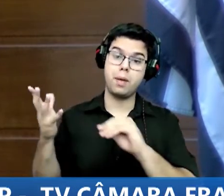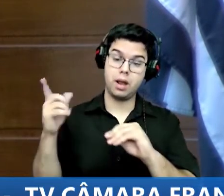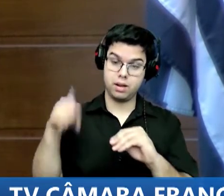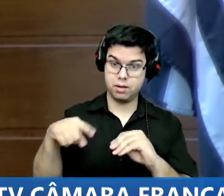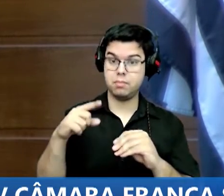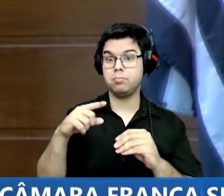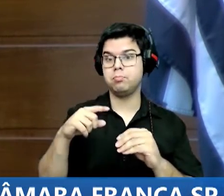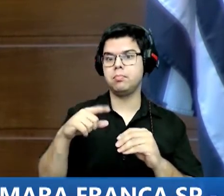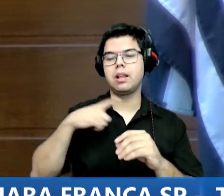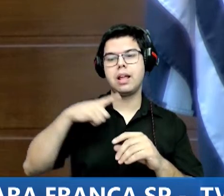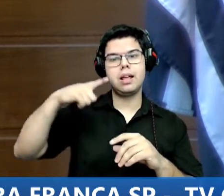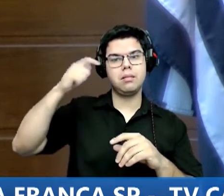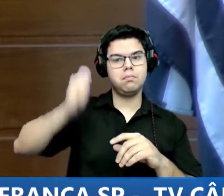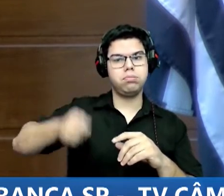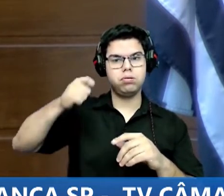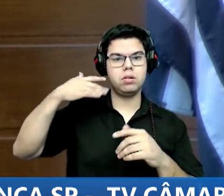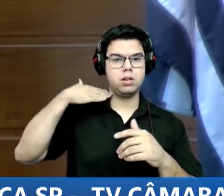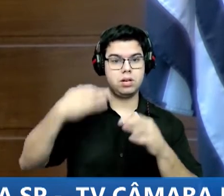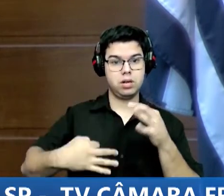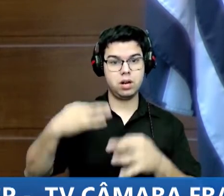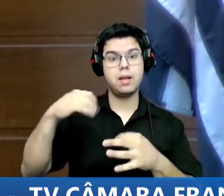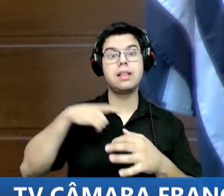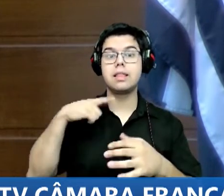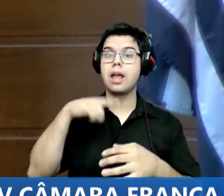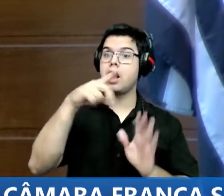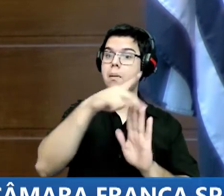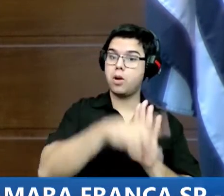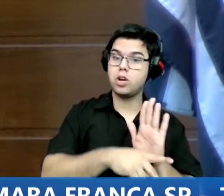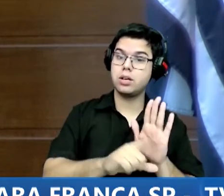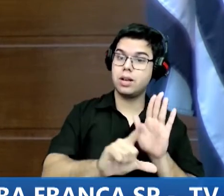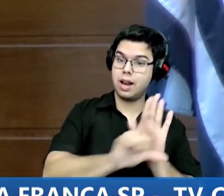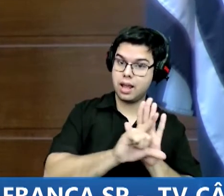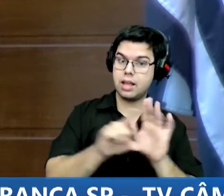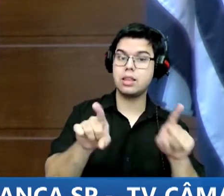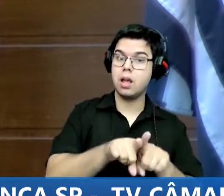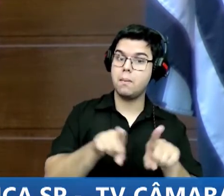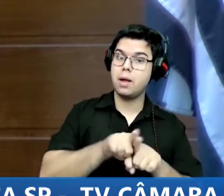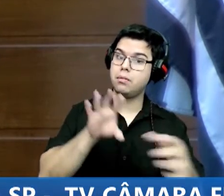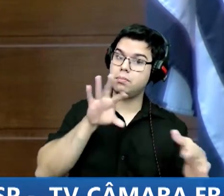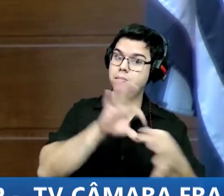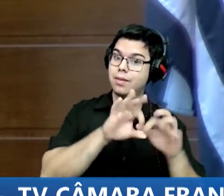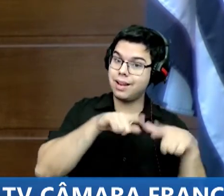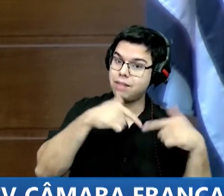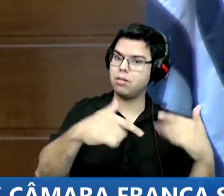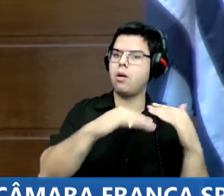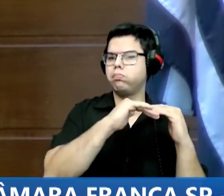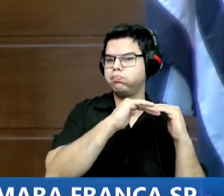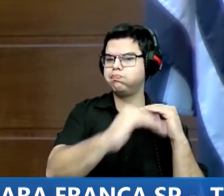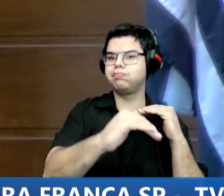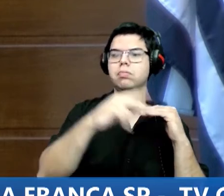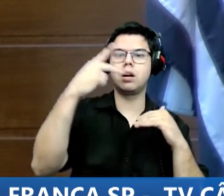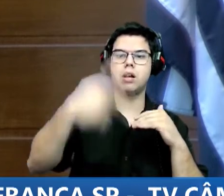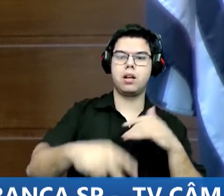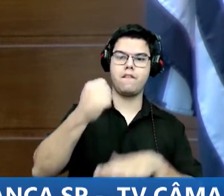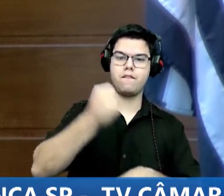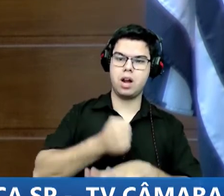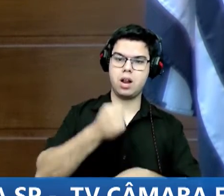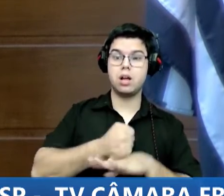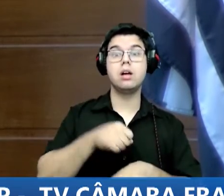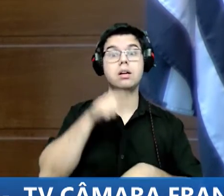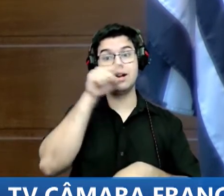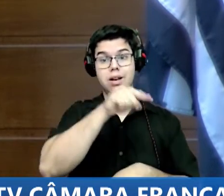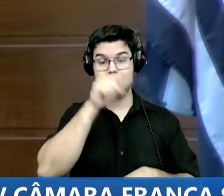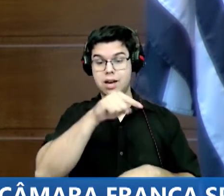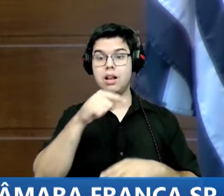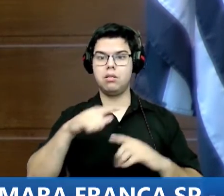muito bem vir para um projeto de lei e encampar aqui uma iniciativa perene dentro do município de Franca, uma iniciativa exitosa.